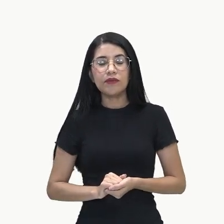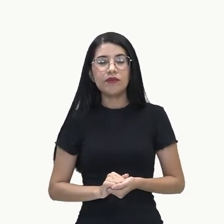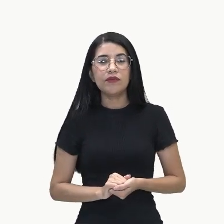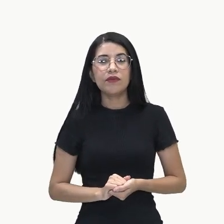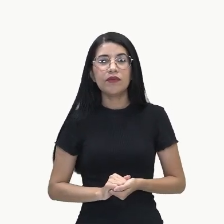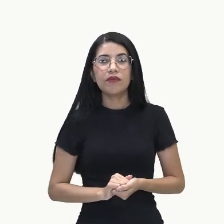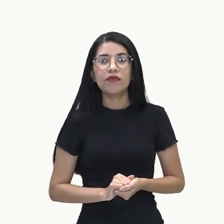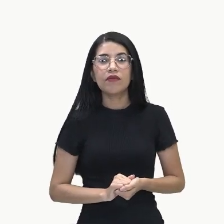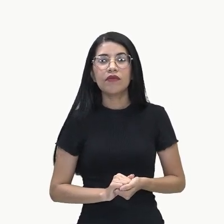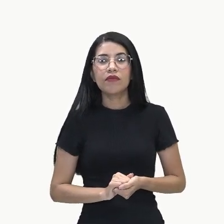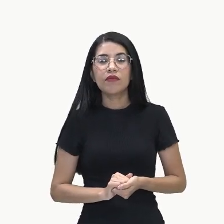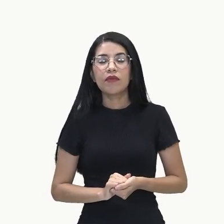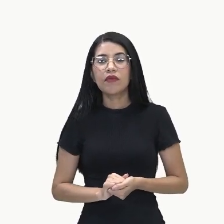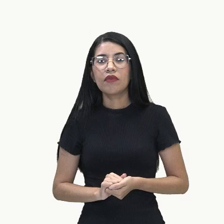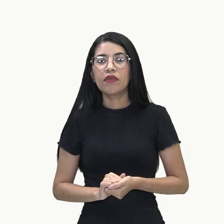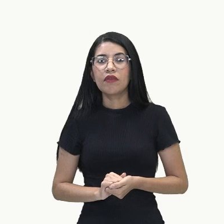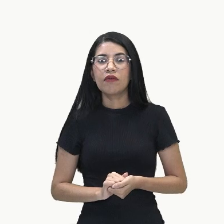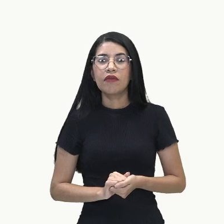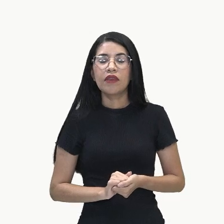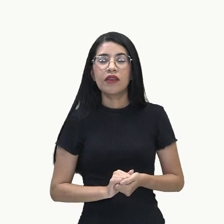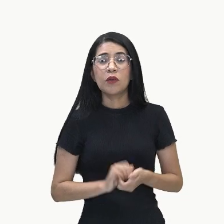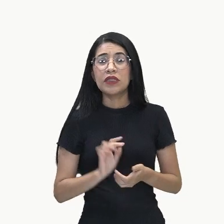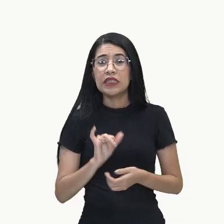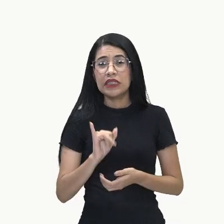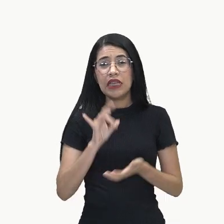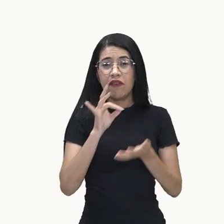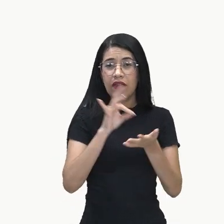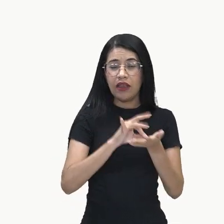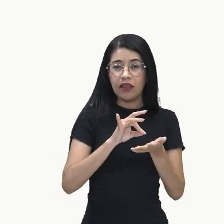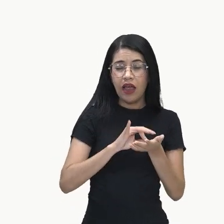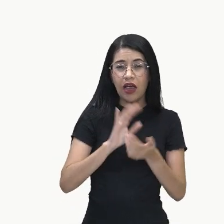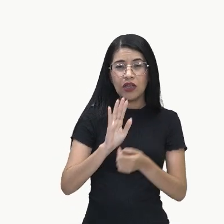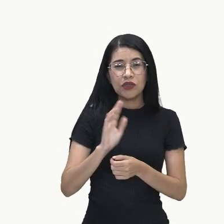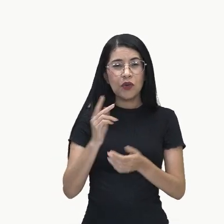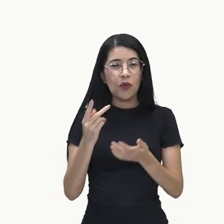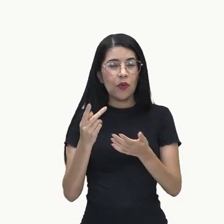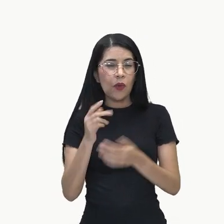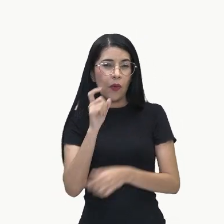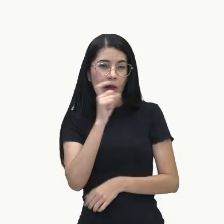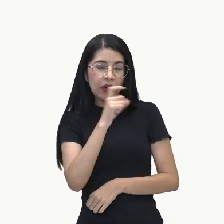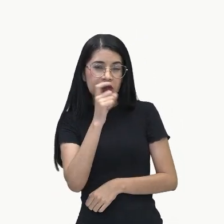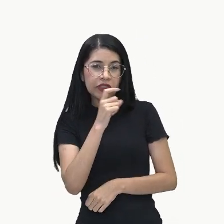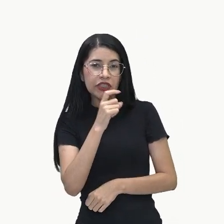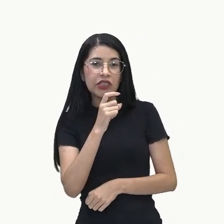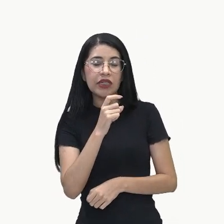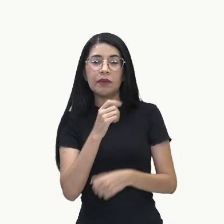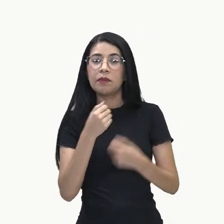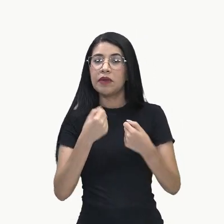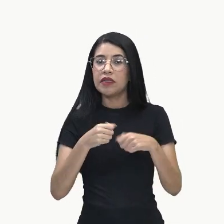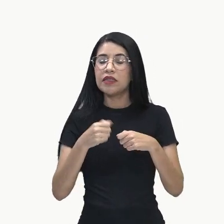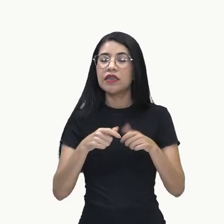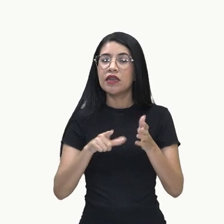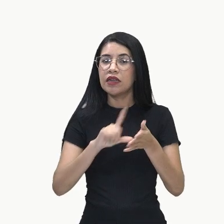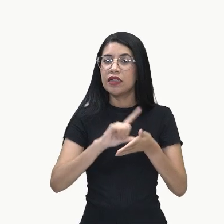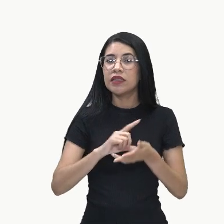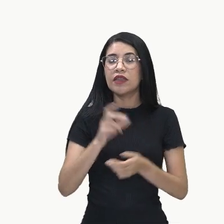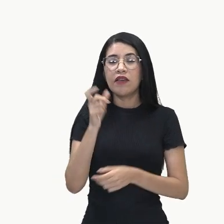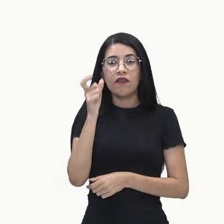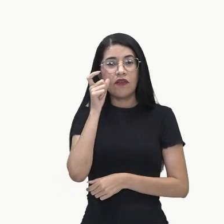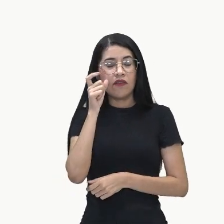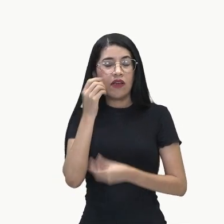A veracidade ou a falsidade de um fato, aí deve ser verificada por meio